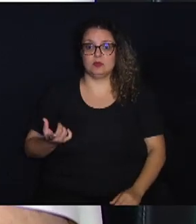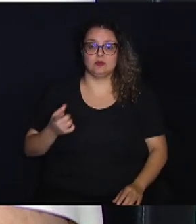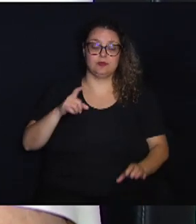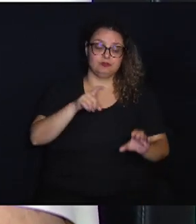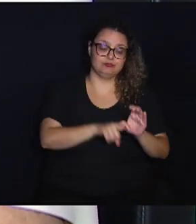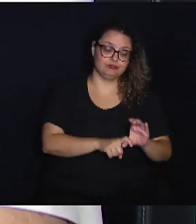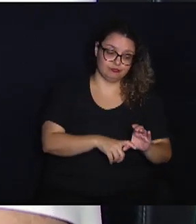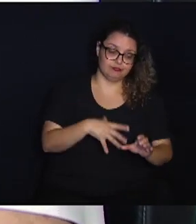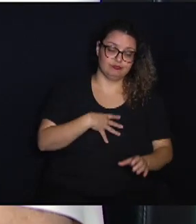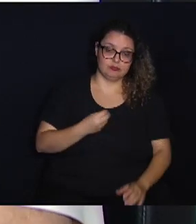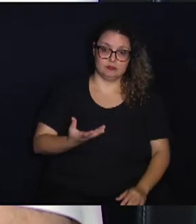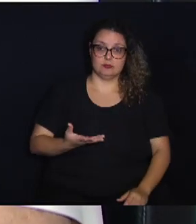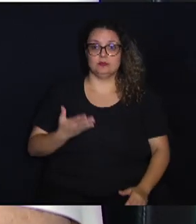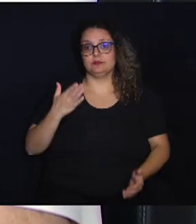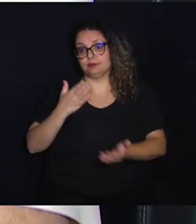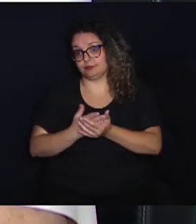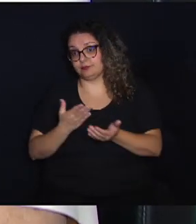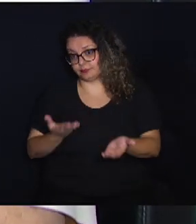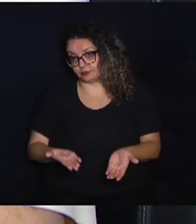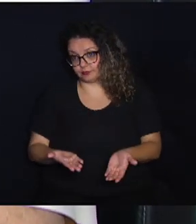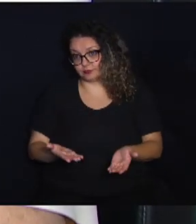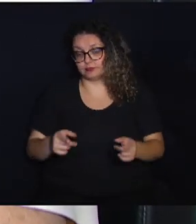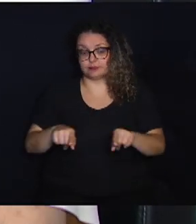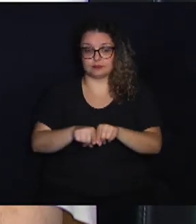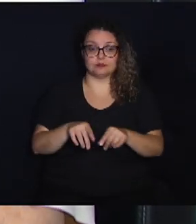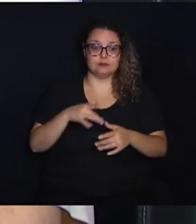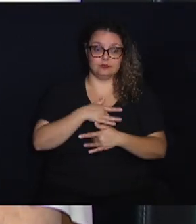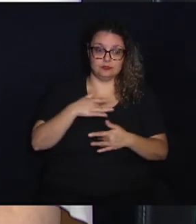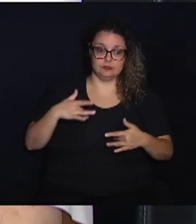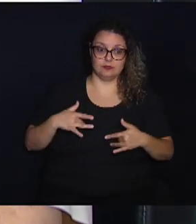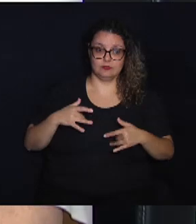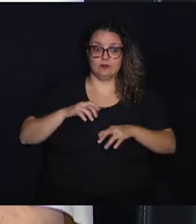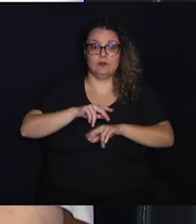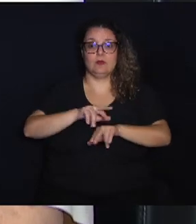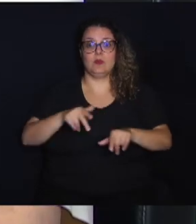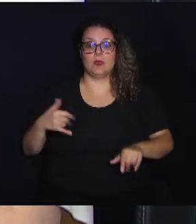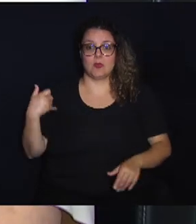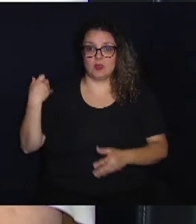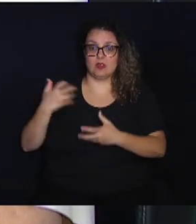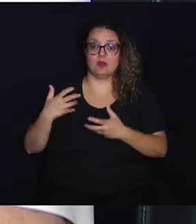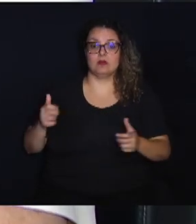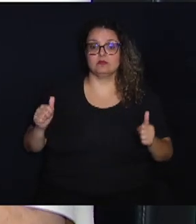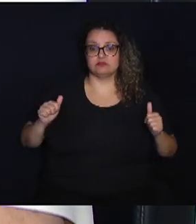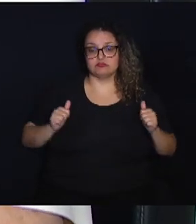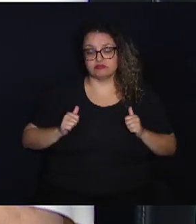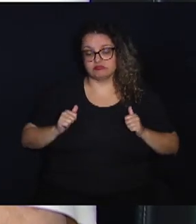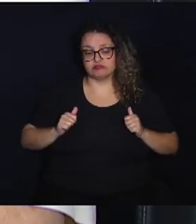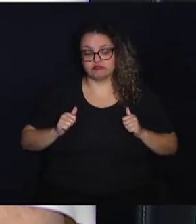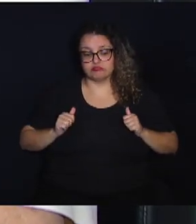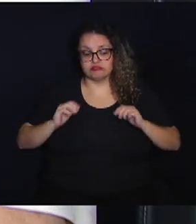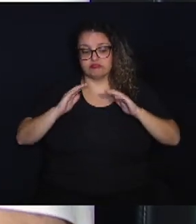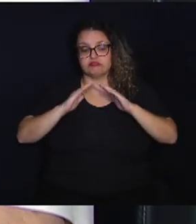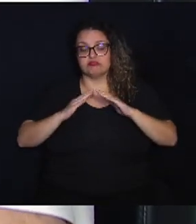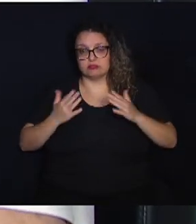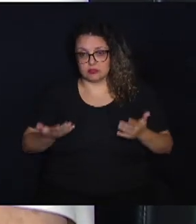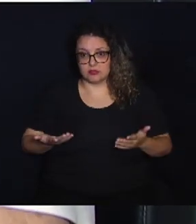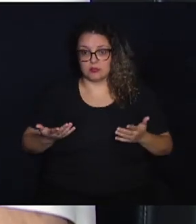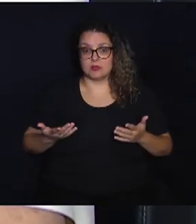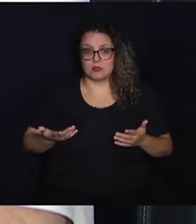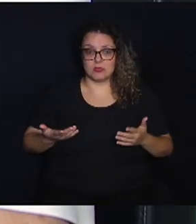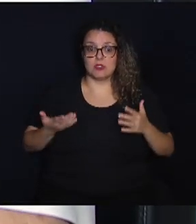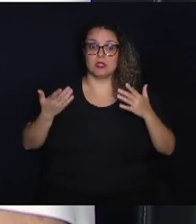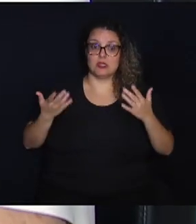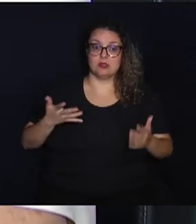filhos. E também a saúde, para que muitos idosos ficam muito sedentários em casa. Então essas palestras eram para